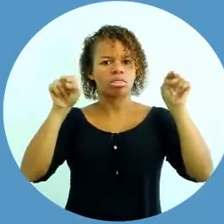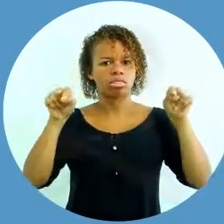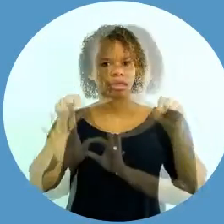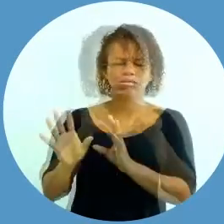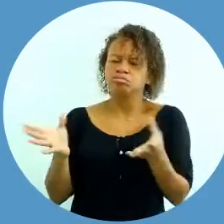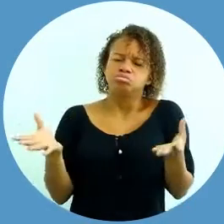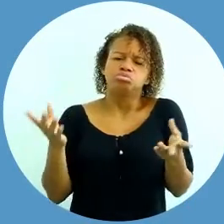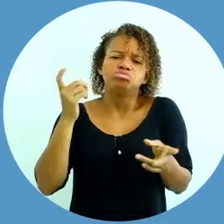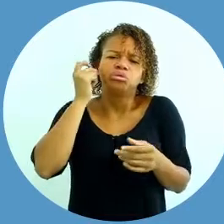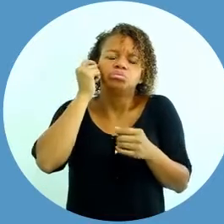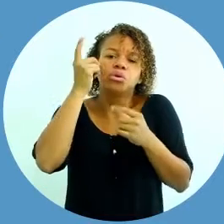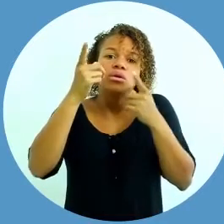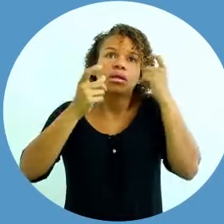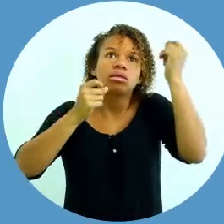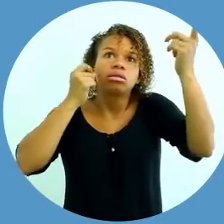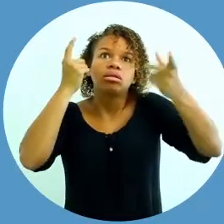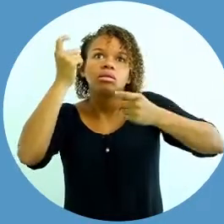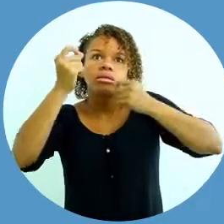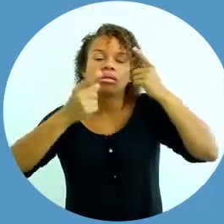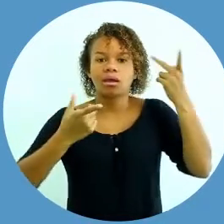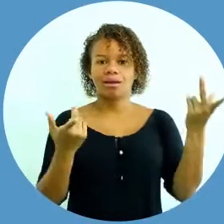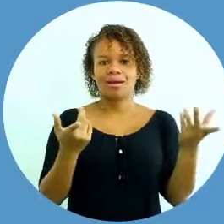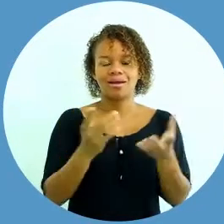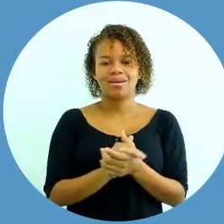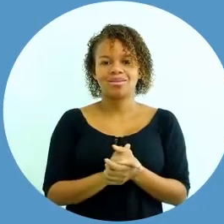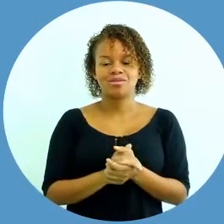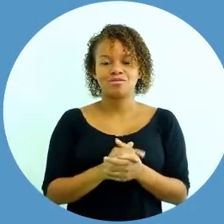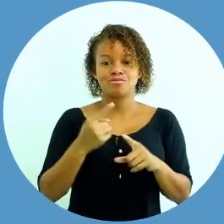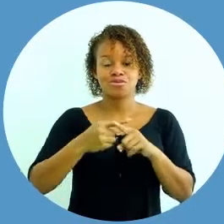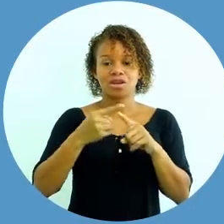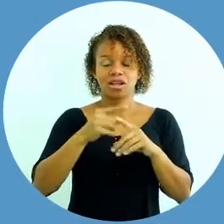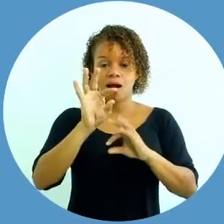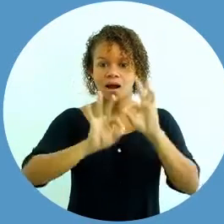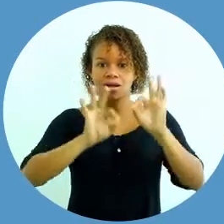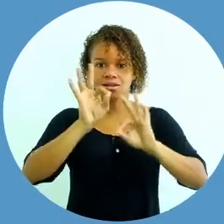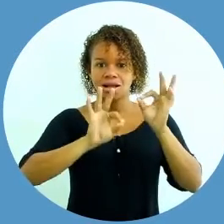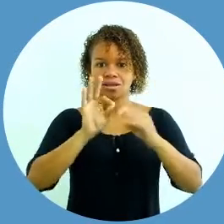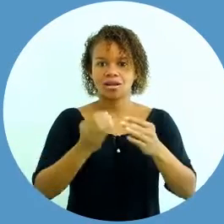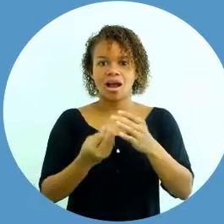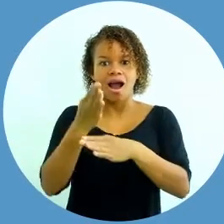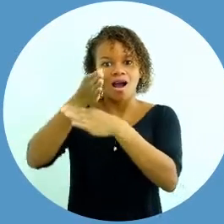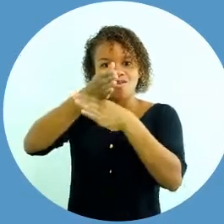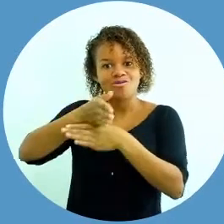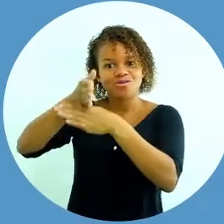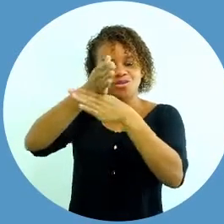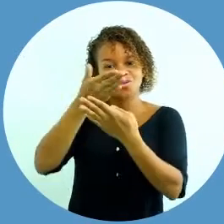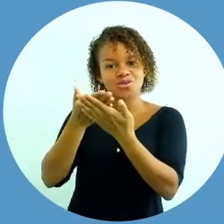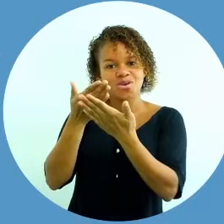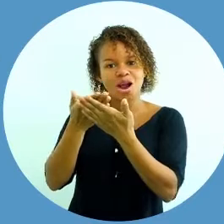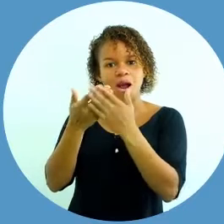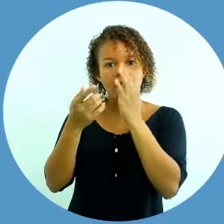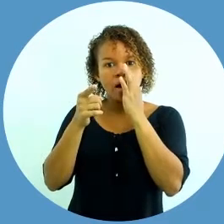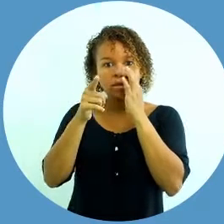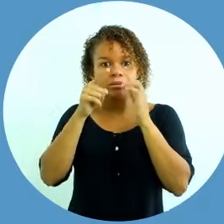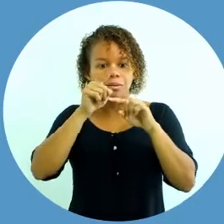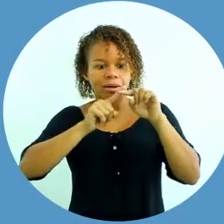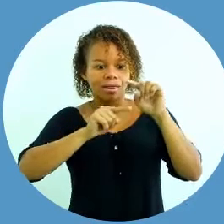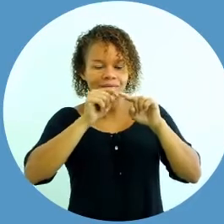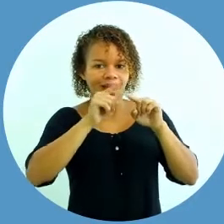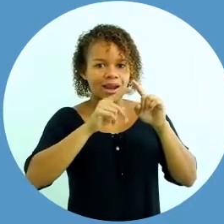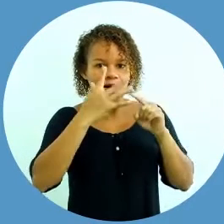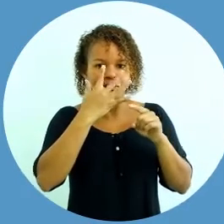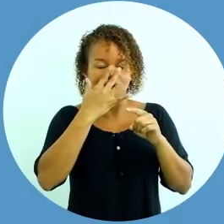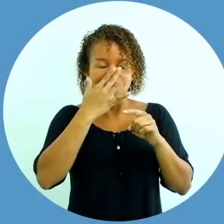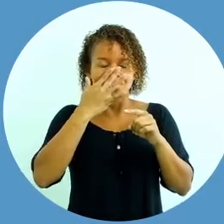quadrado. Enfim, muitas possibilidades, porque na composição da videoaula você pode trabalhar com